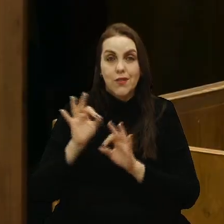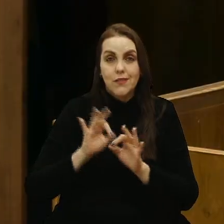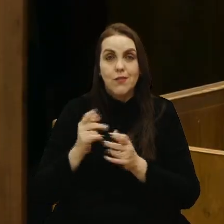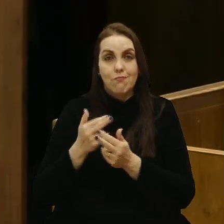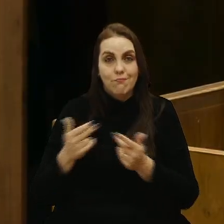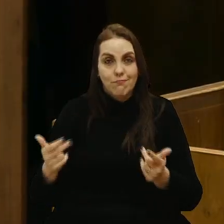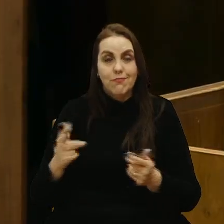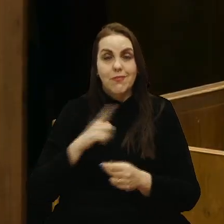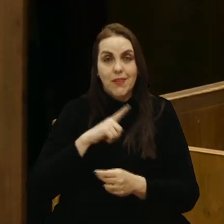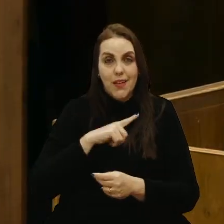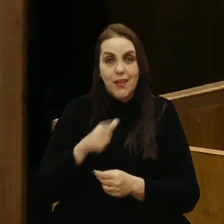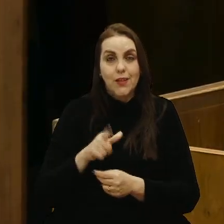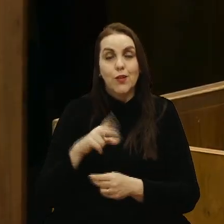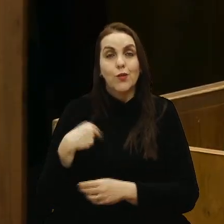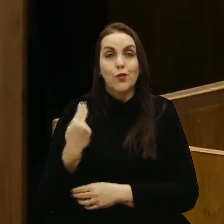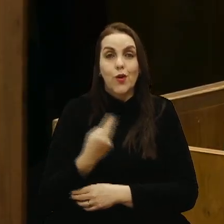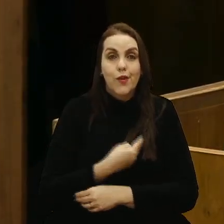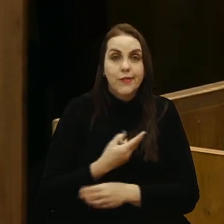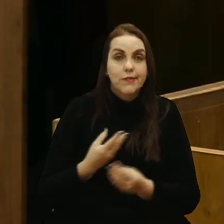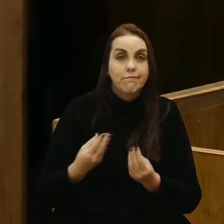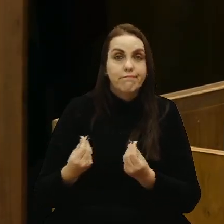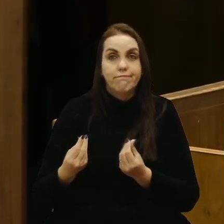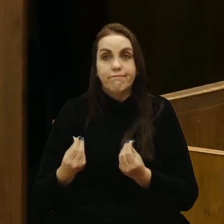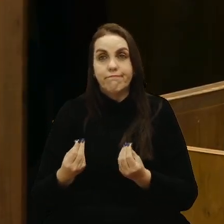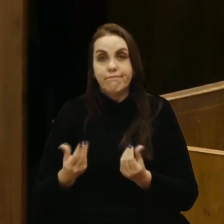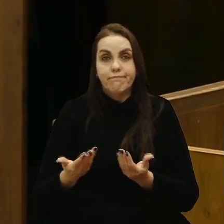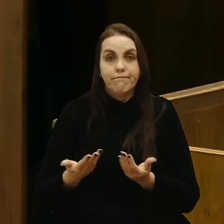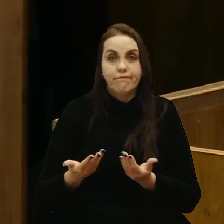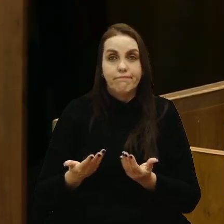tem, nós